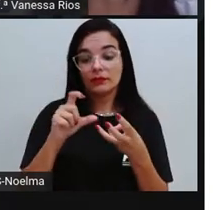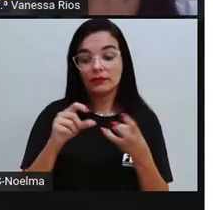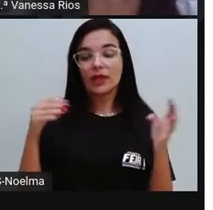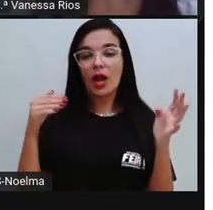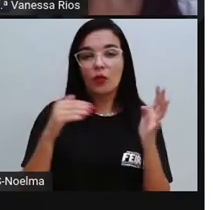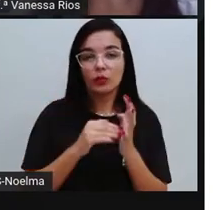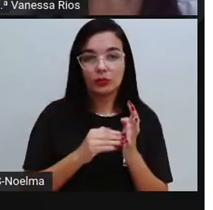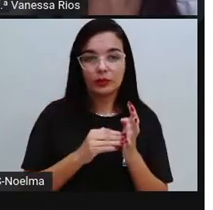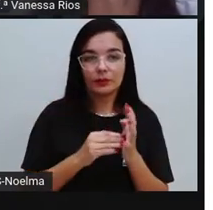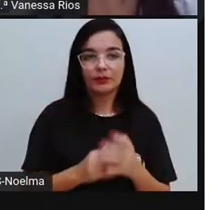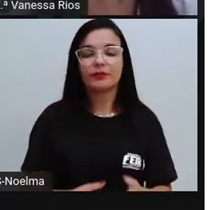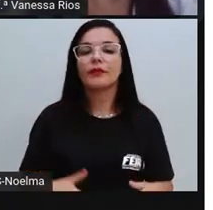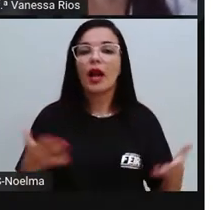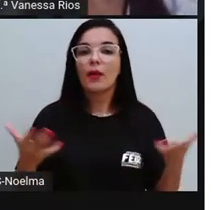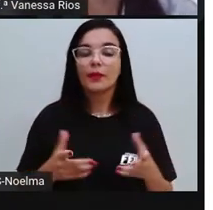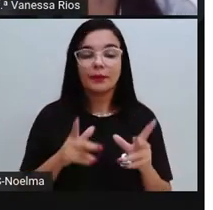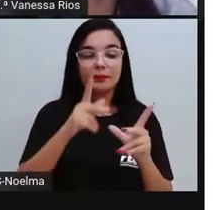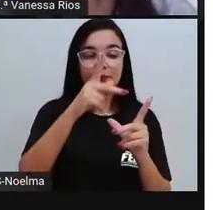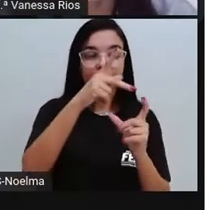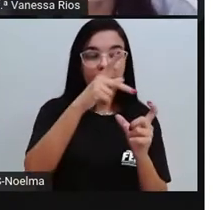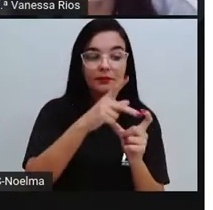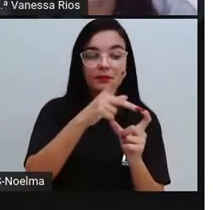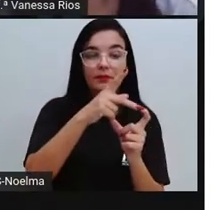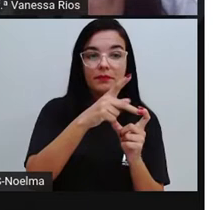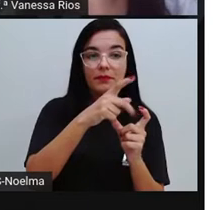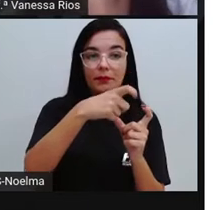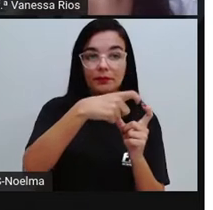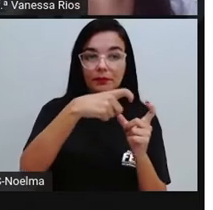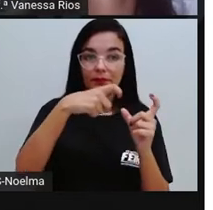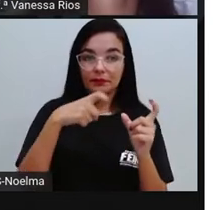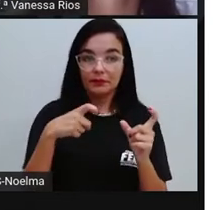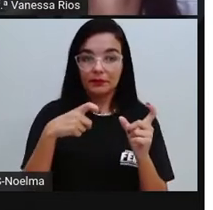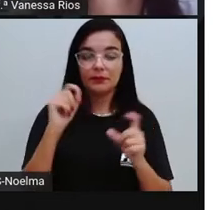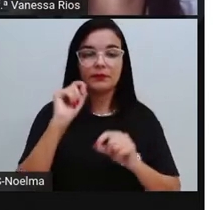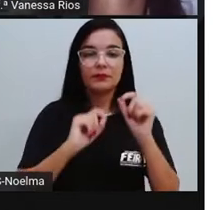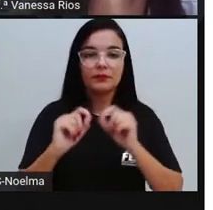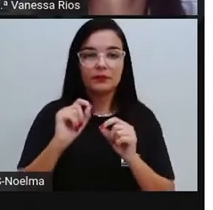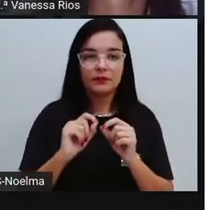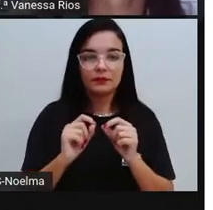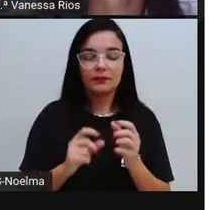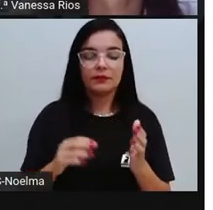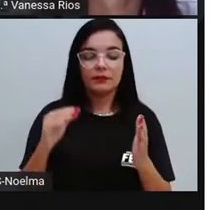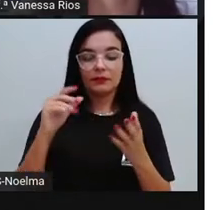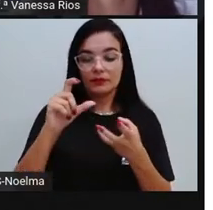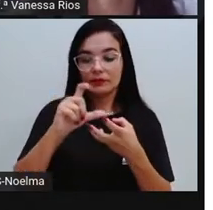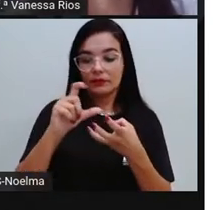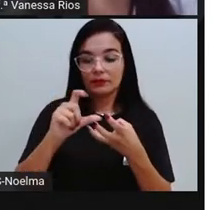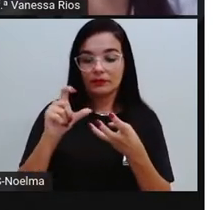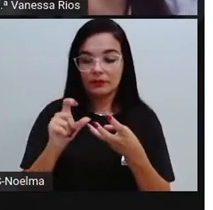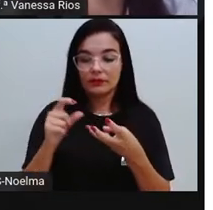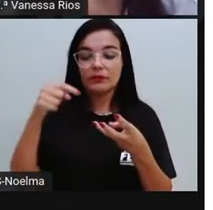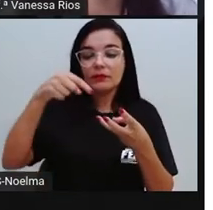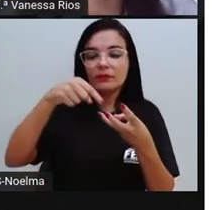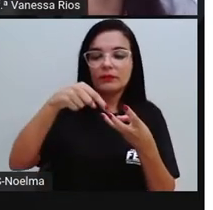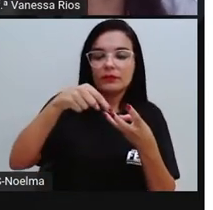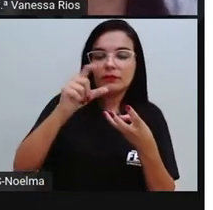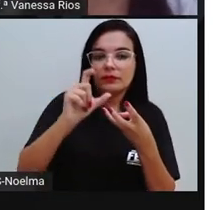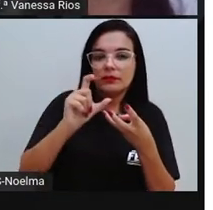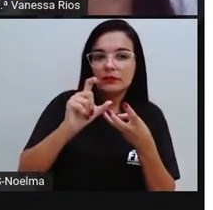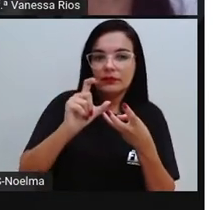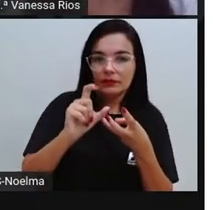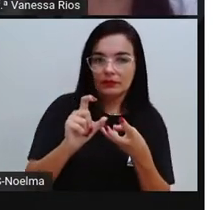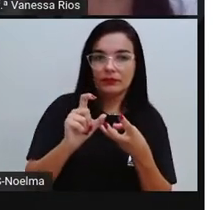Já as palavras paroxítonas são aquelas em que a sílaba tônica é a penúltima